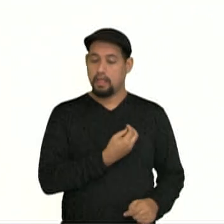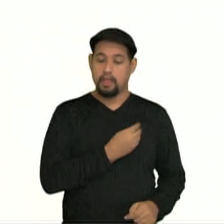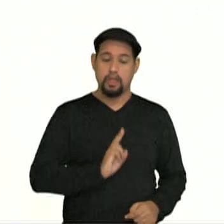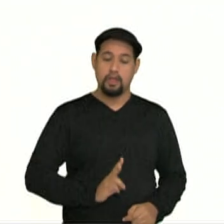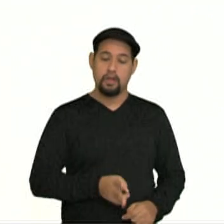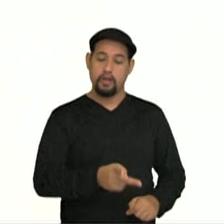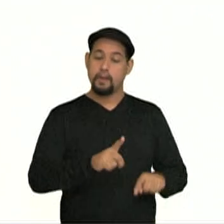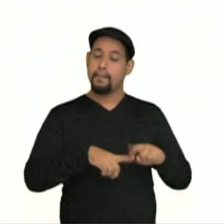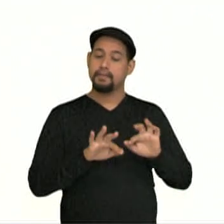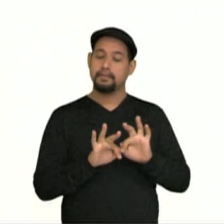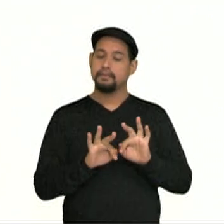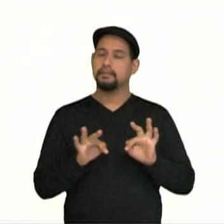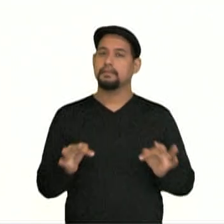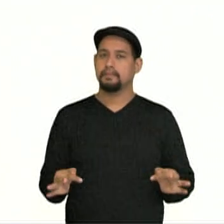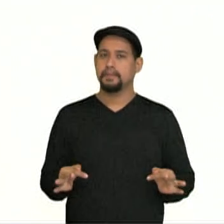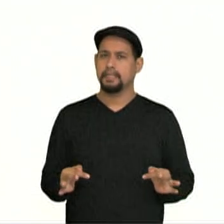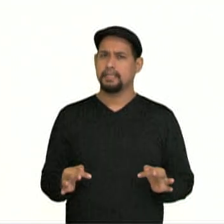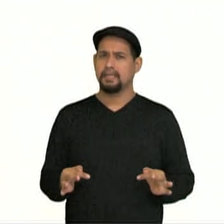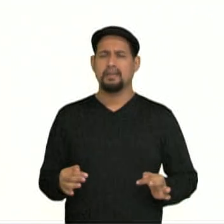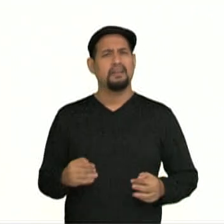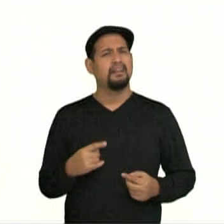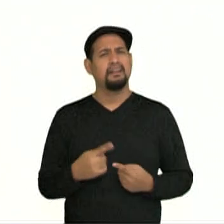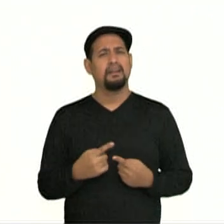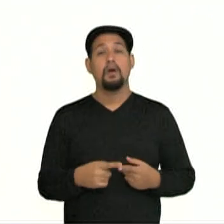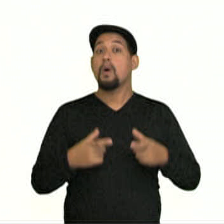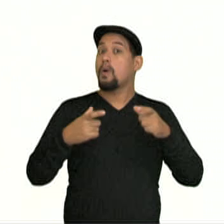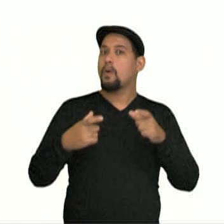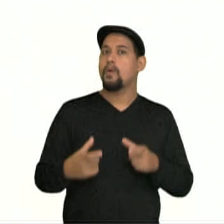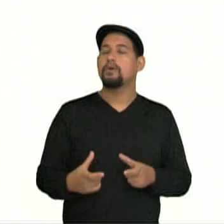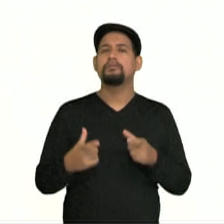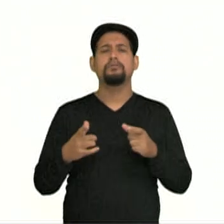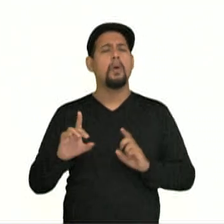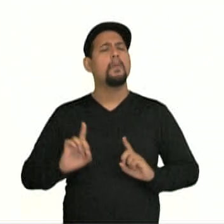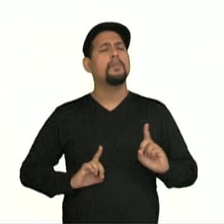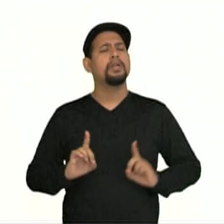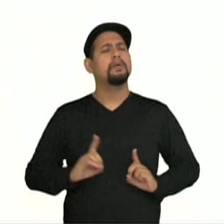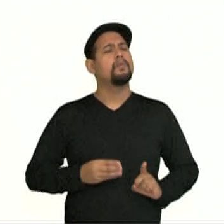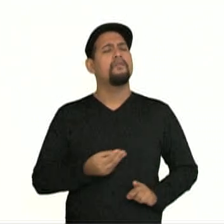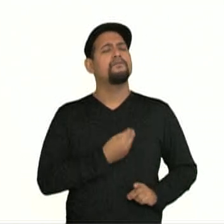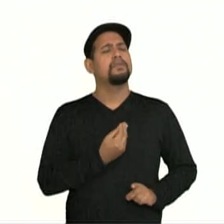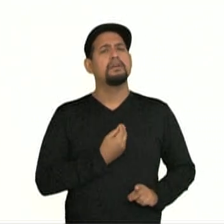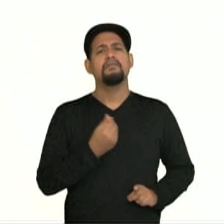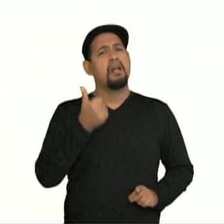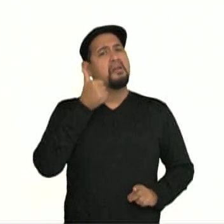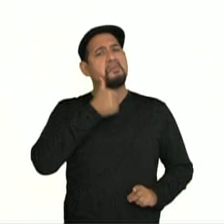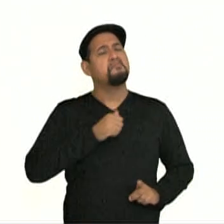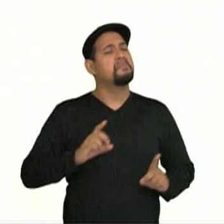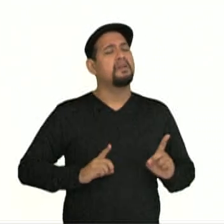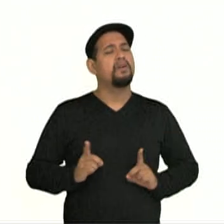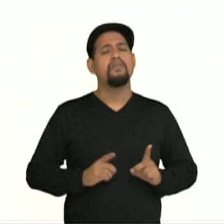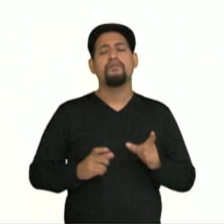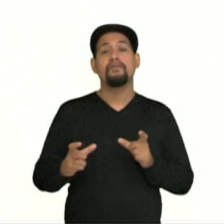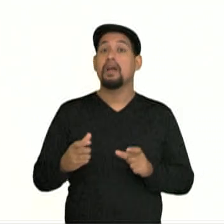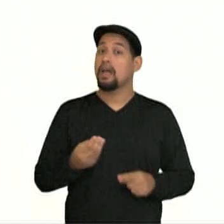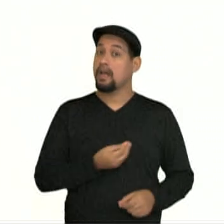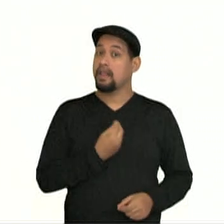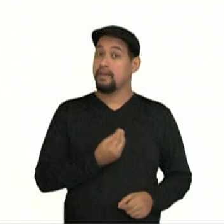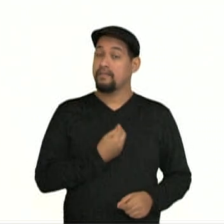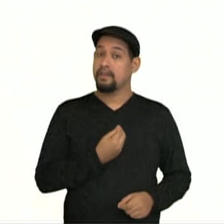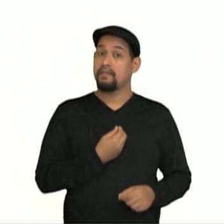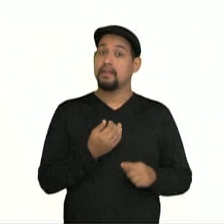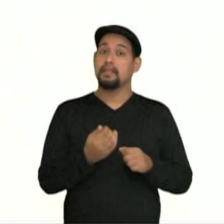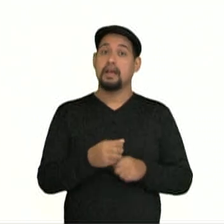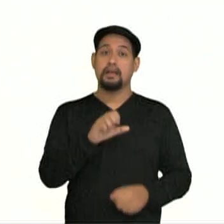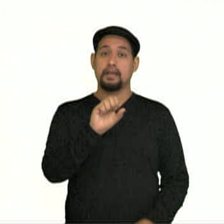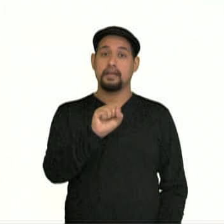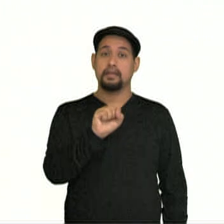uma formação de presente simples. Onde o seu primo mora, ou sua prima mora? Ela mora em Sydney,